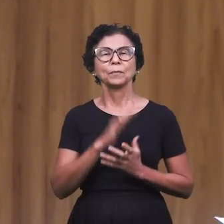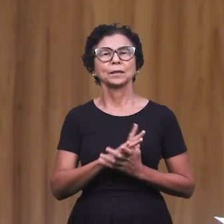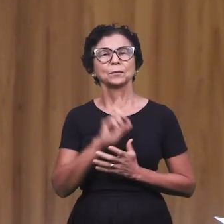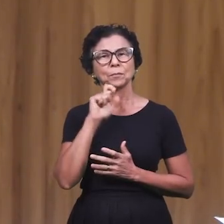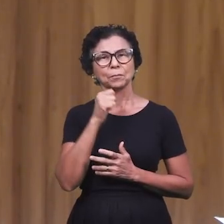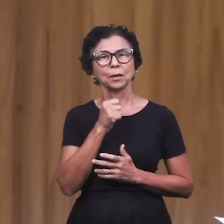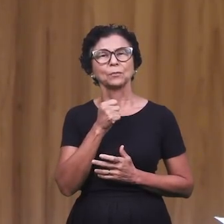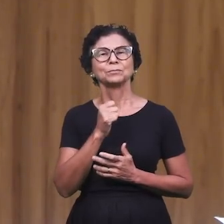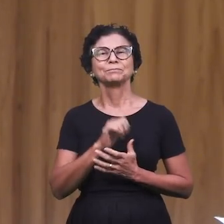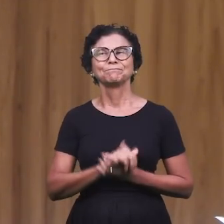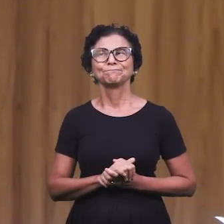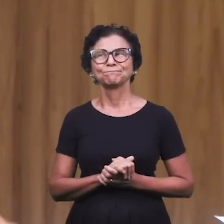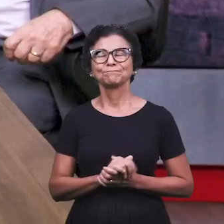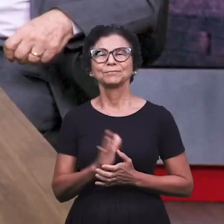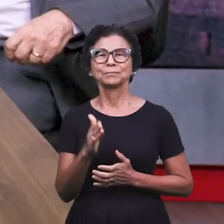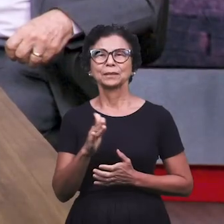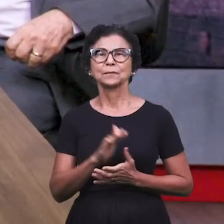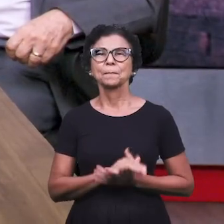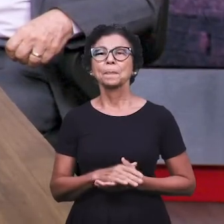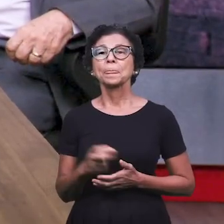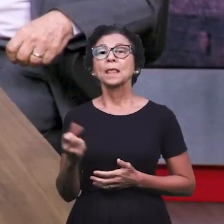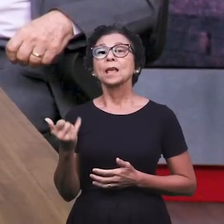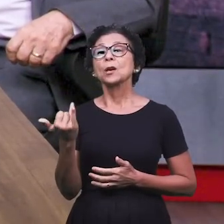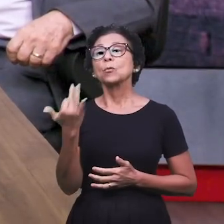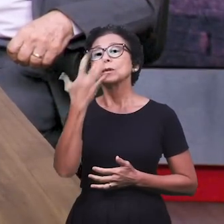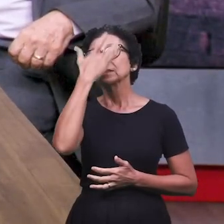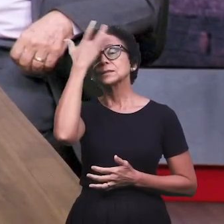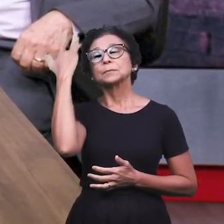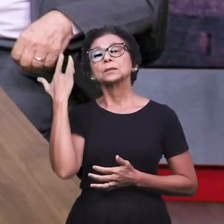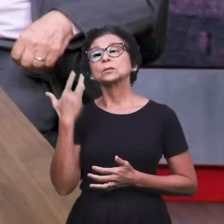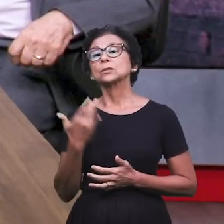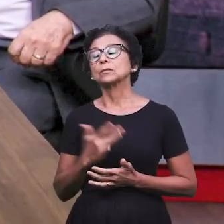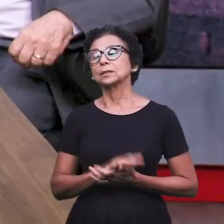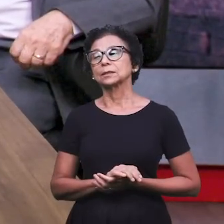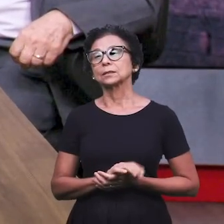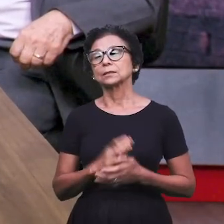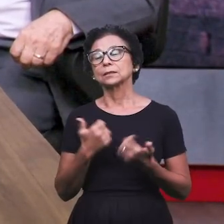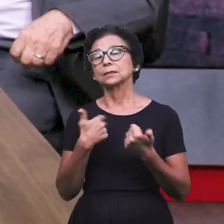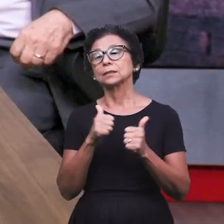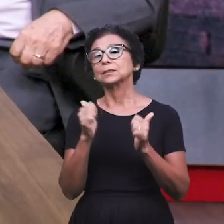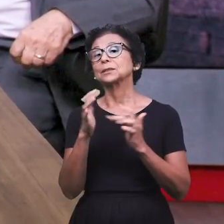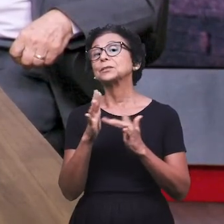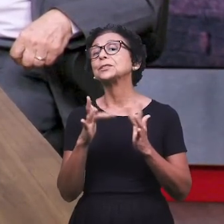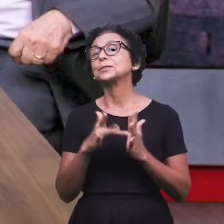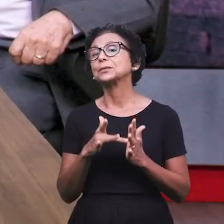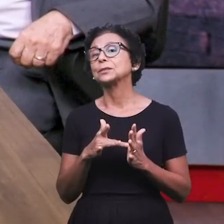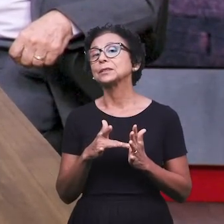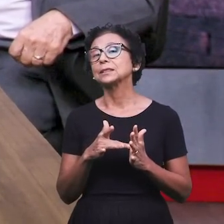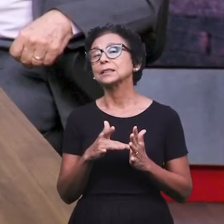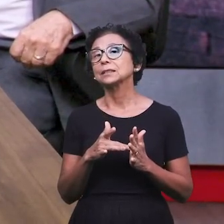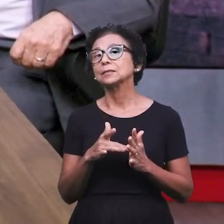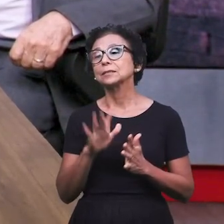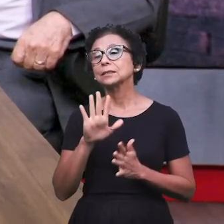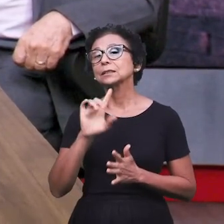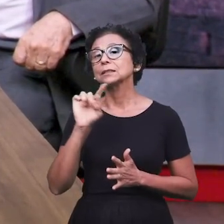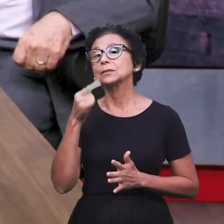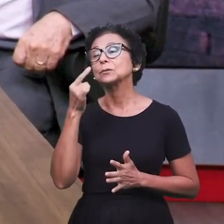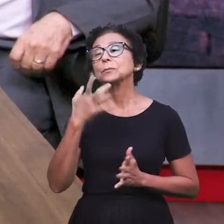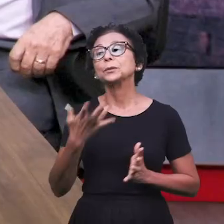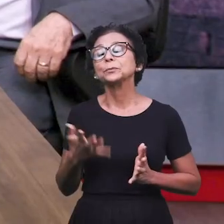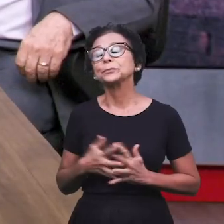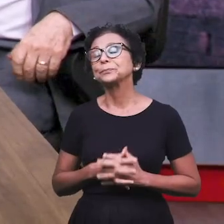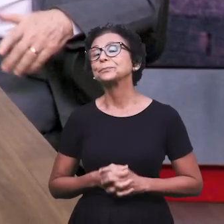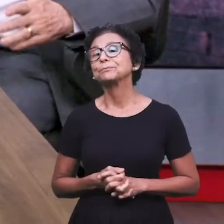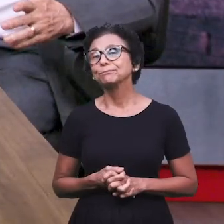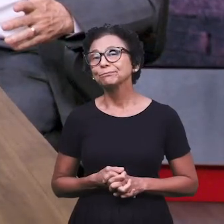mesmo? Quantos ficaram? Observar quem ficou, dessa turma como ficou. Você vê quando Jesus foi ao céu,